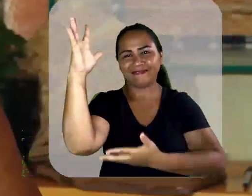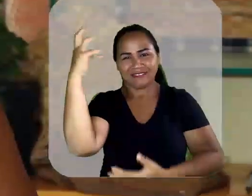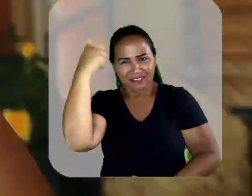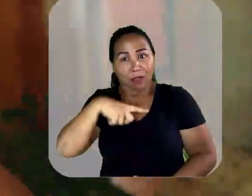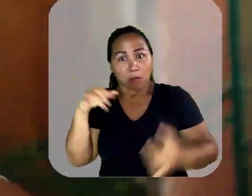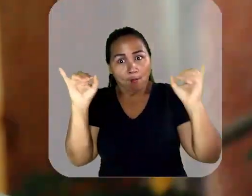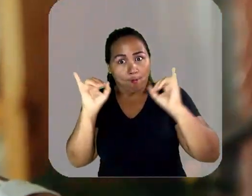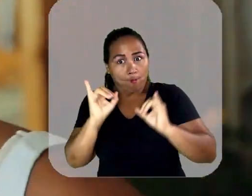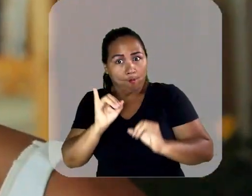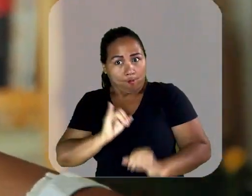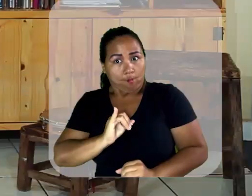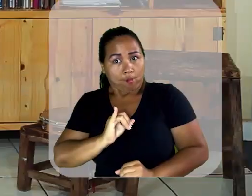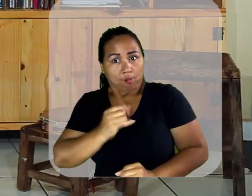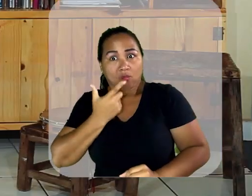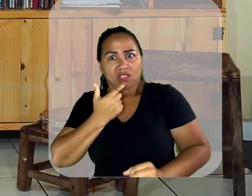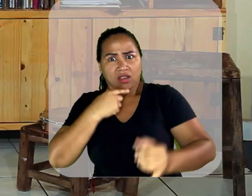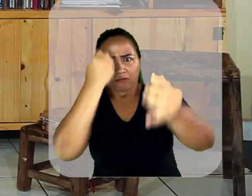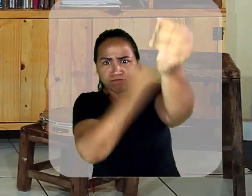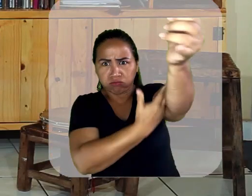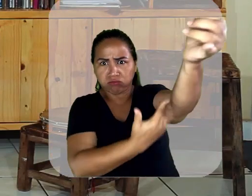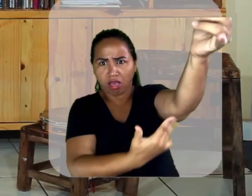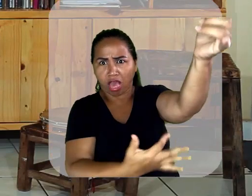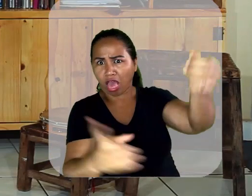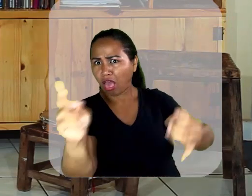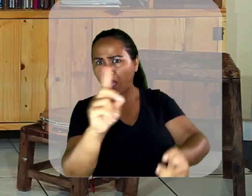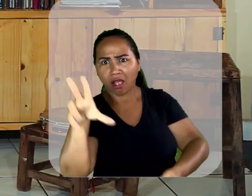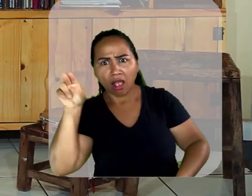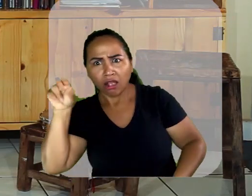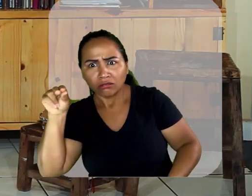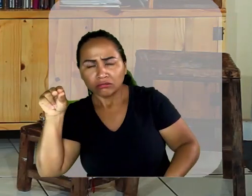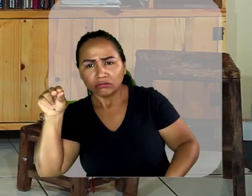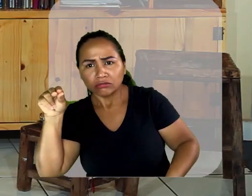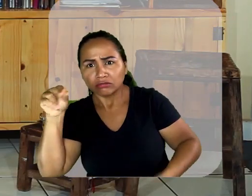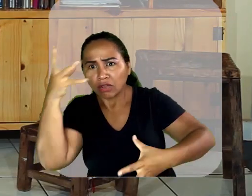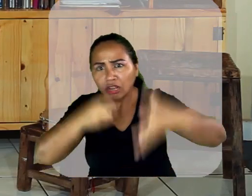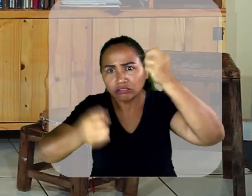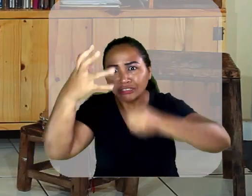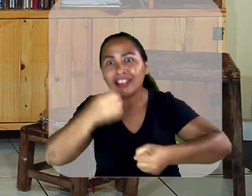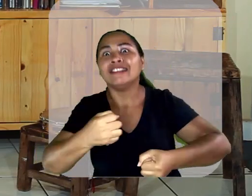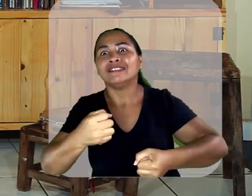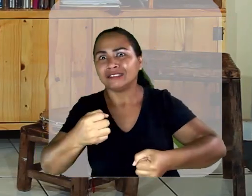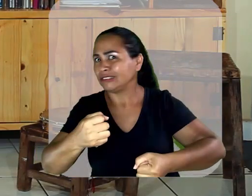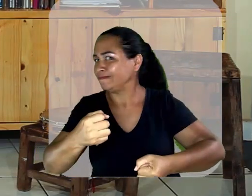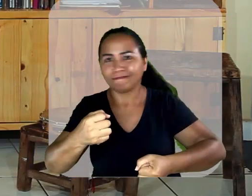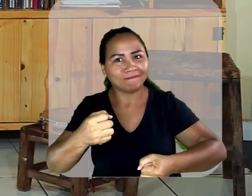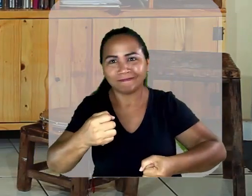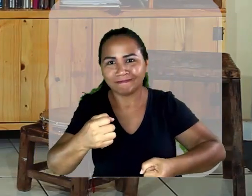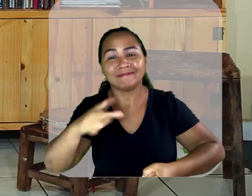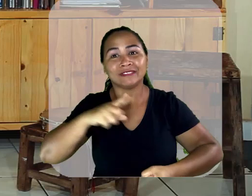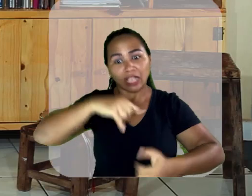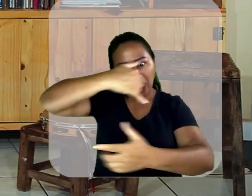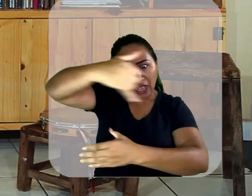não é sangue vermelho, nem azul, é puro leite, é puro azeite de